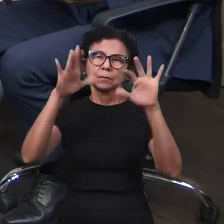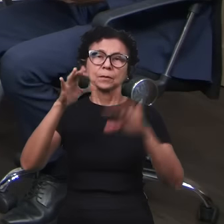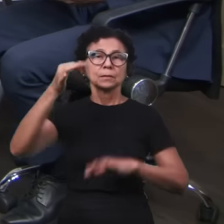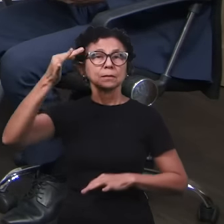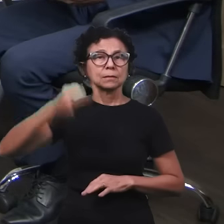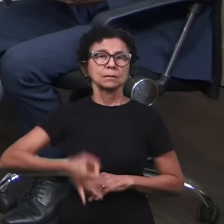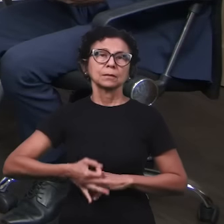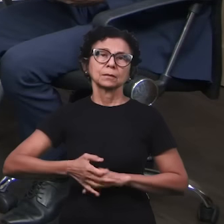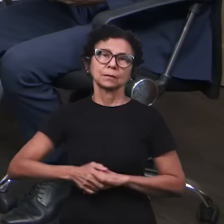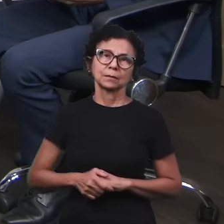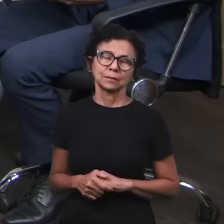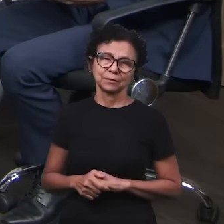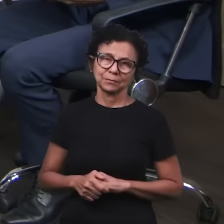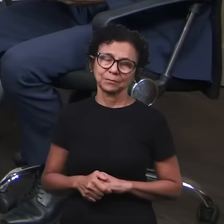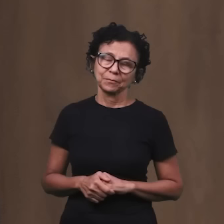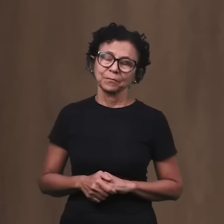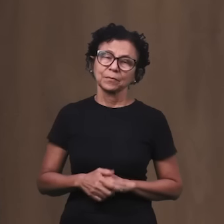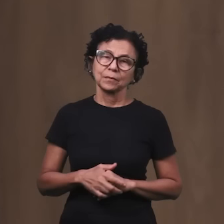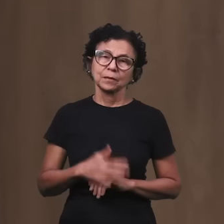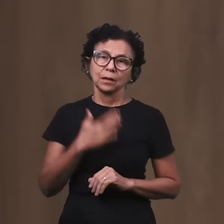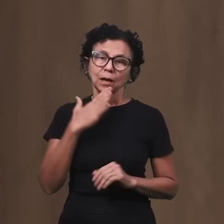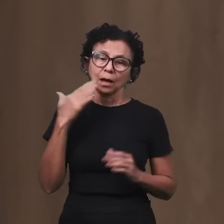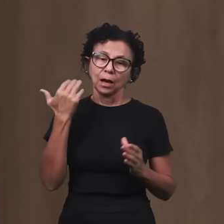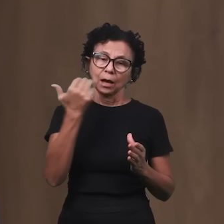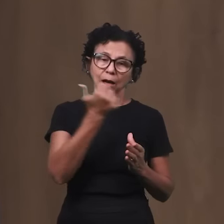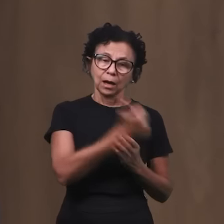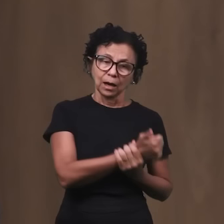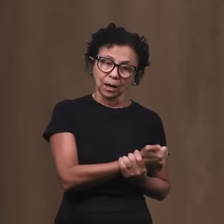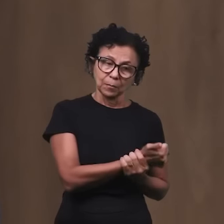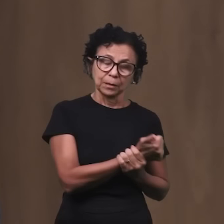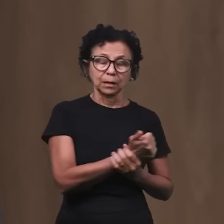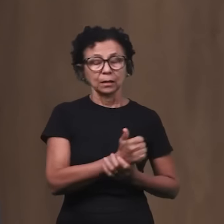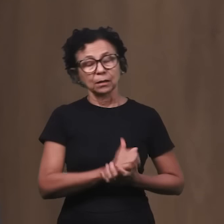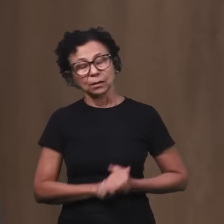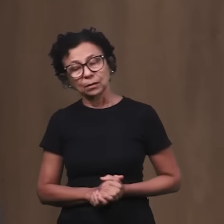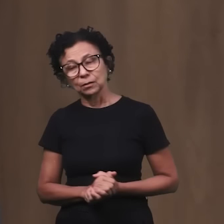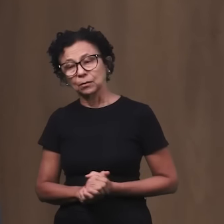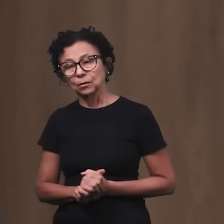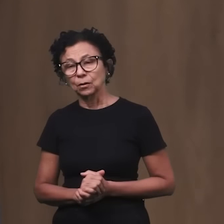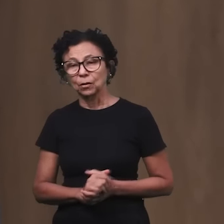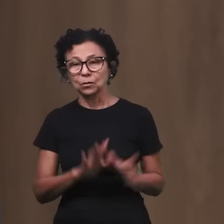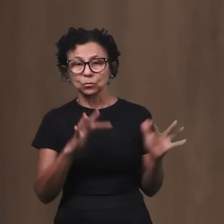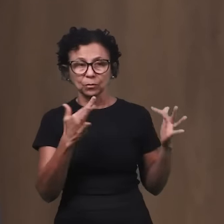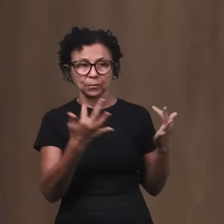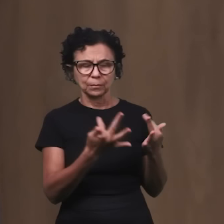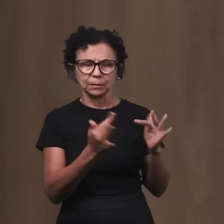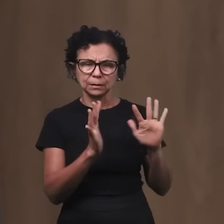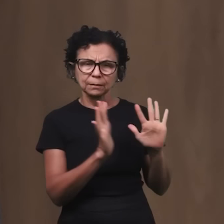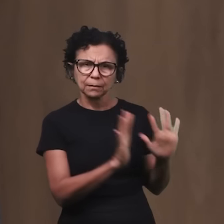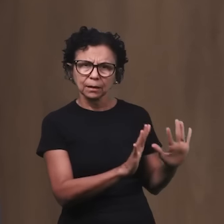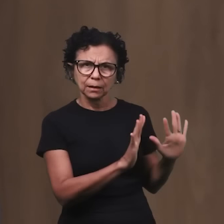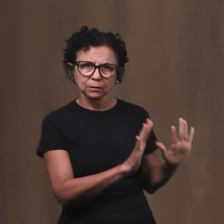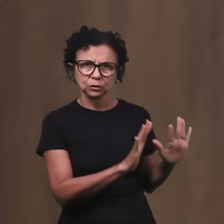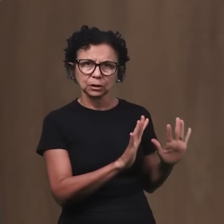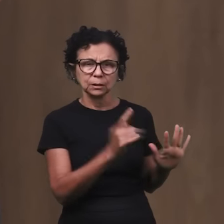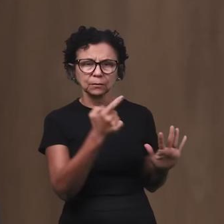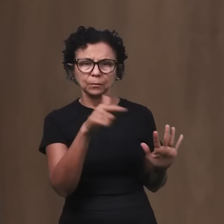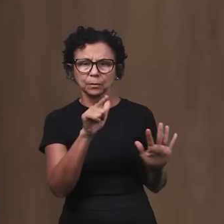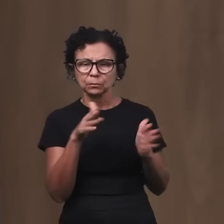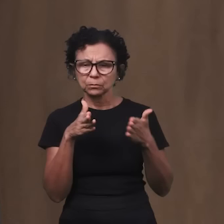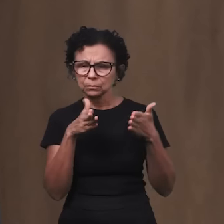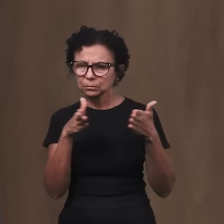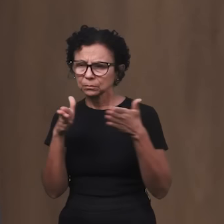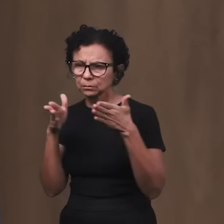Abraão. Sai da sua parentela, um caminho que ele não sabia para onde ir, mas Deus o guiou em todo